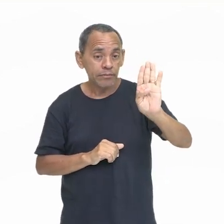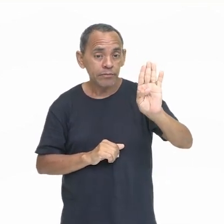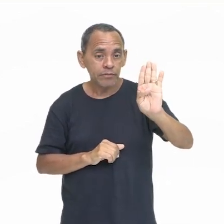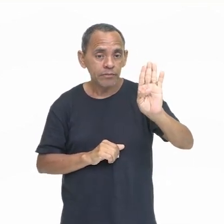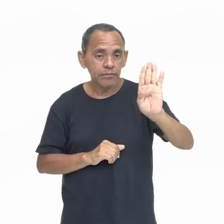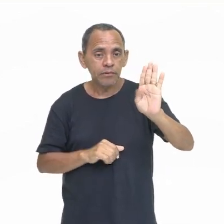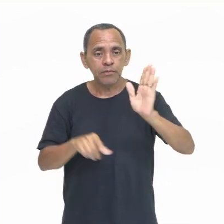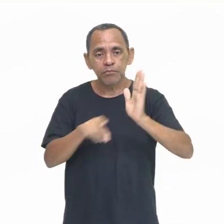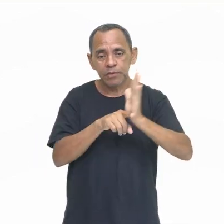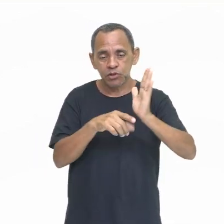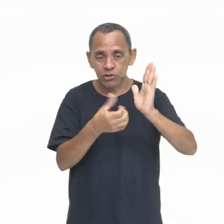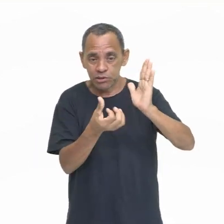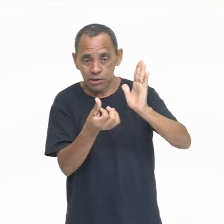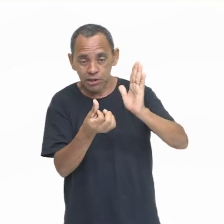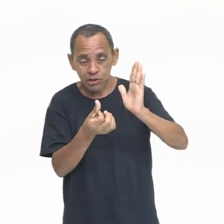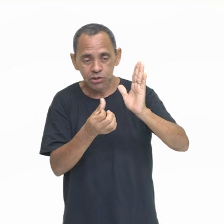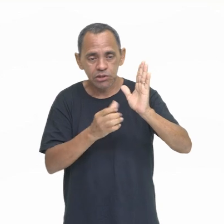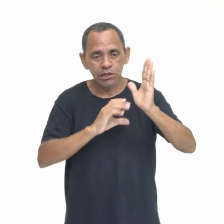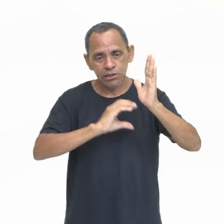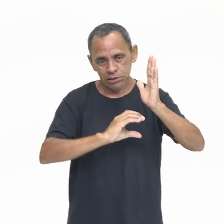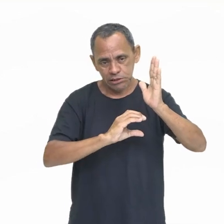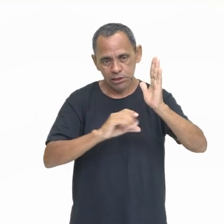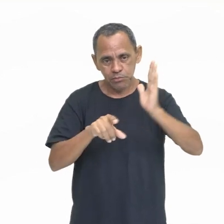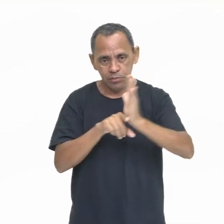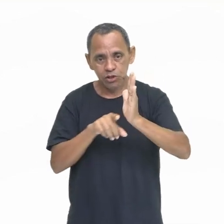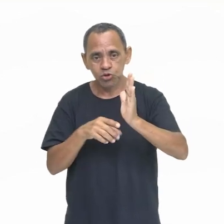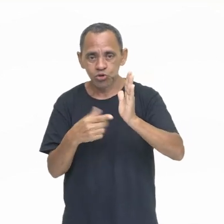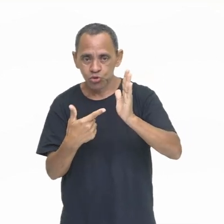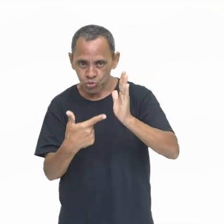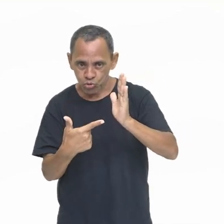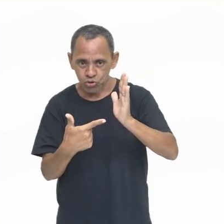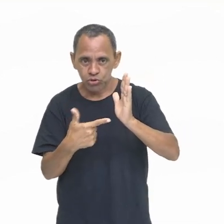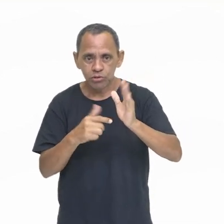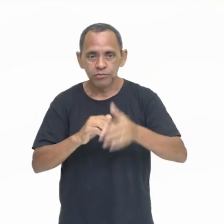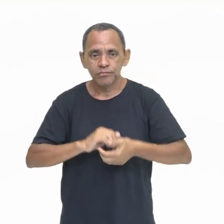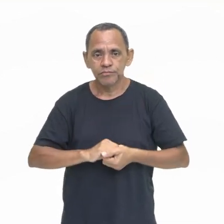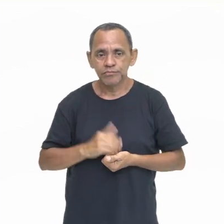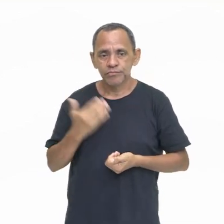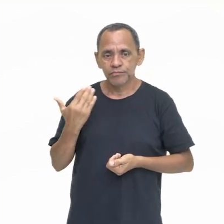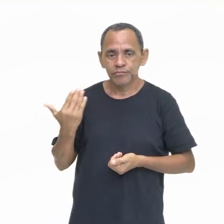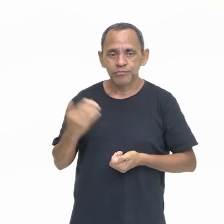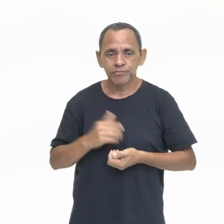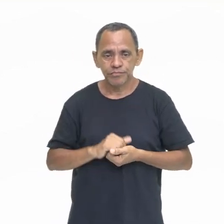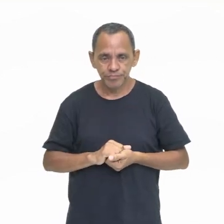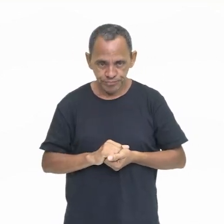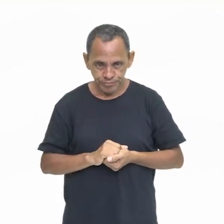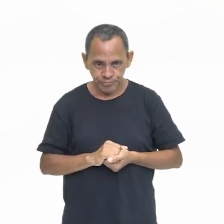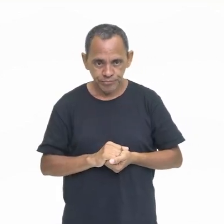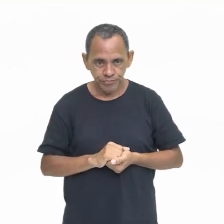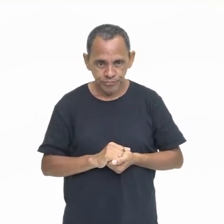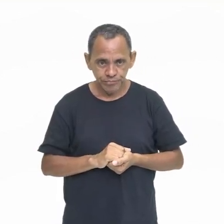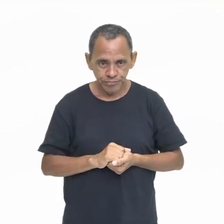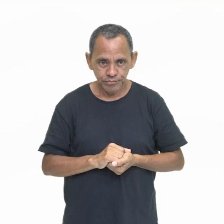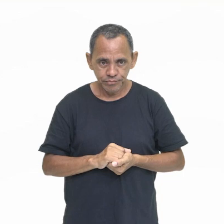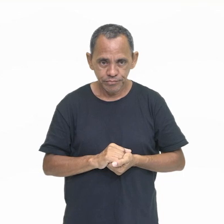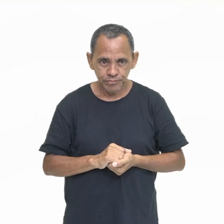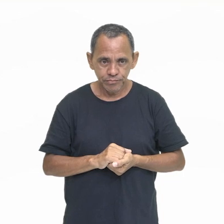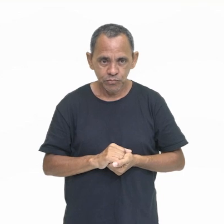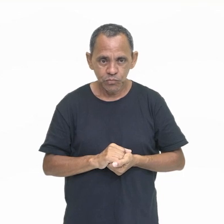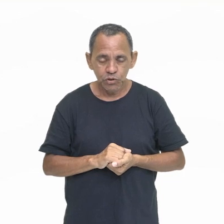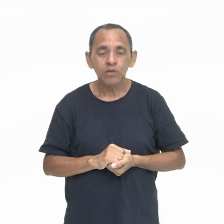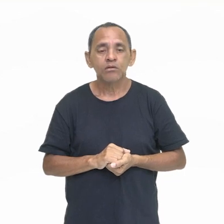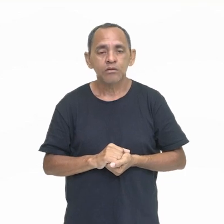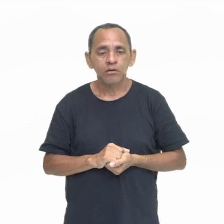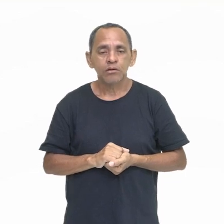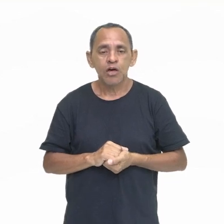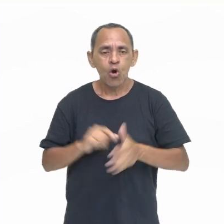do b e o valor do a, lembrando que b é menos 6 e c é menos 2, ficamos, então, com menos 6, lembra, esse menos